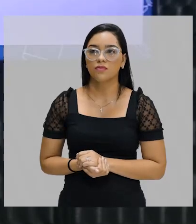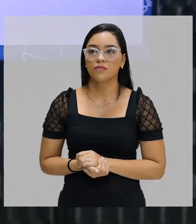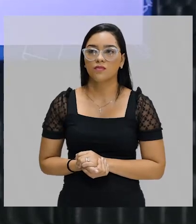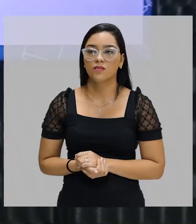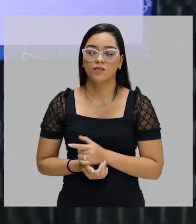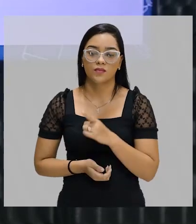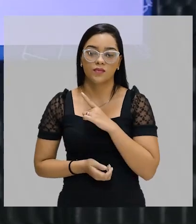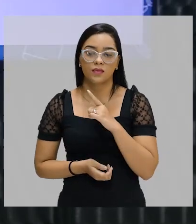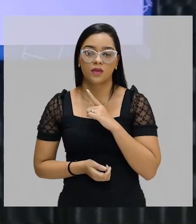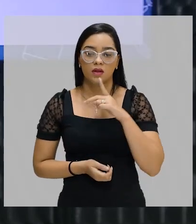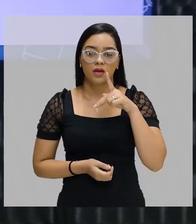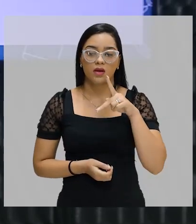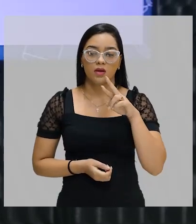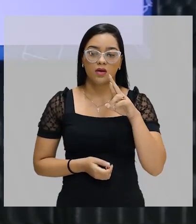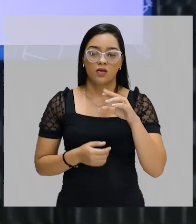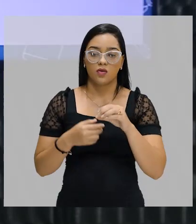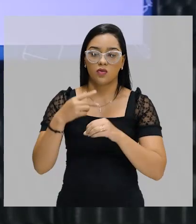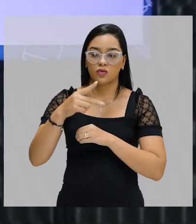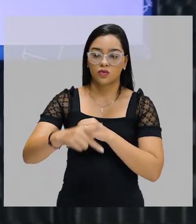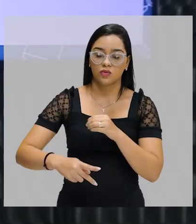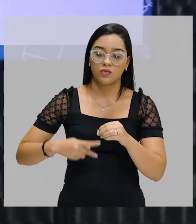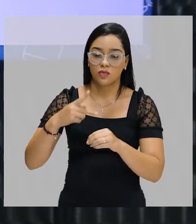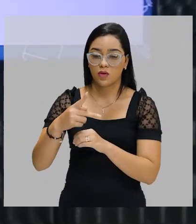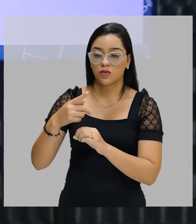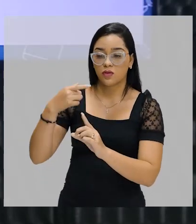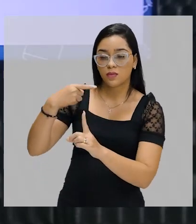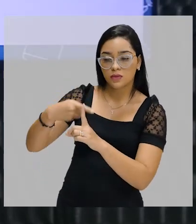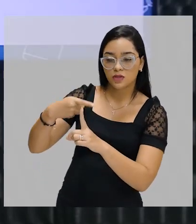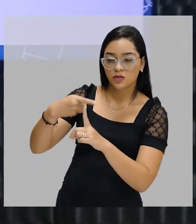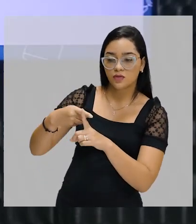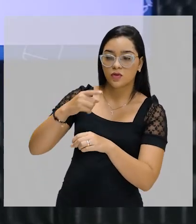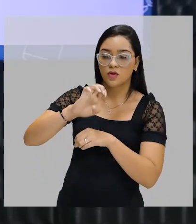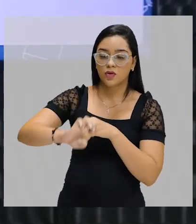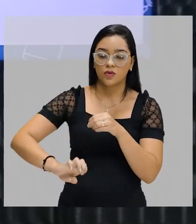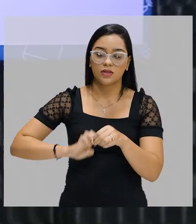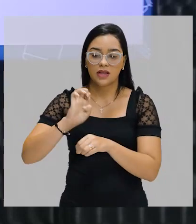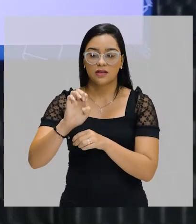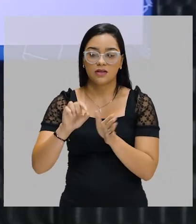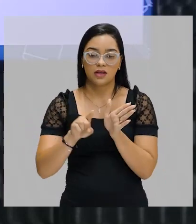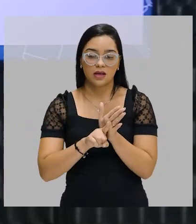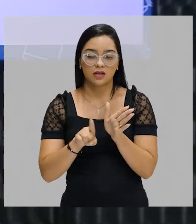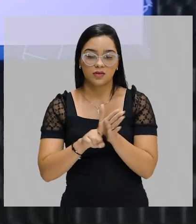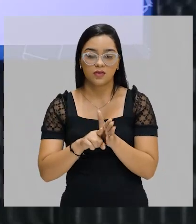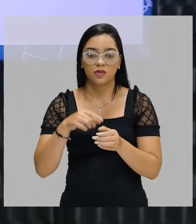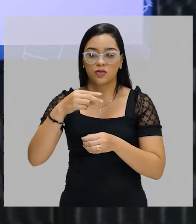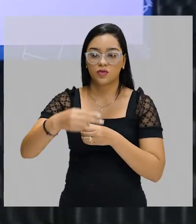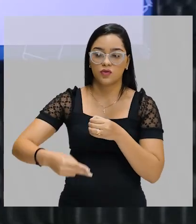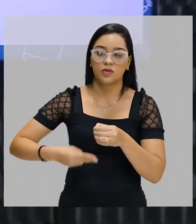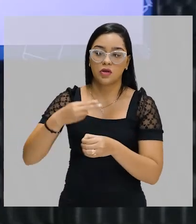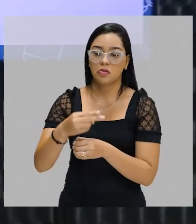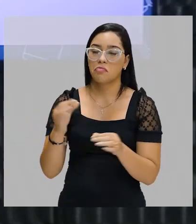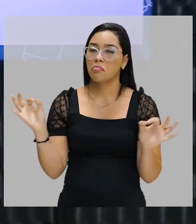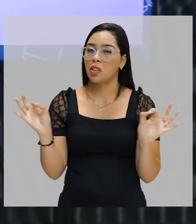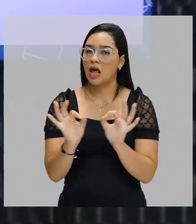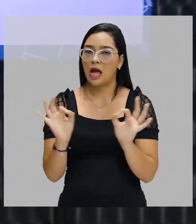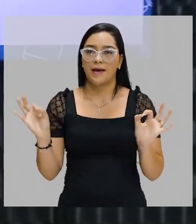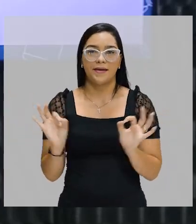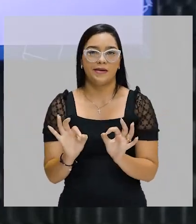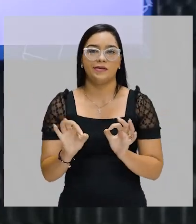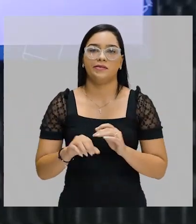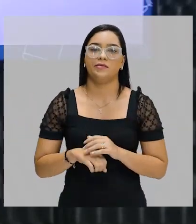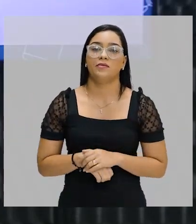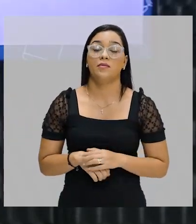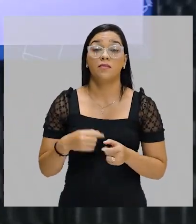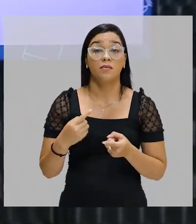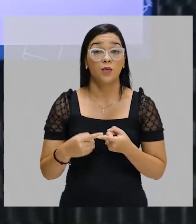ok? Sendo que os prótons são positivos, os elétrons negativos e os nêutrons não apresentam cargas,